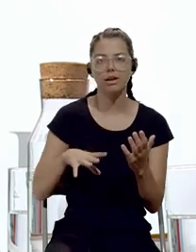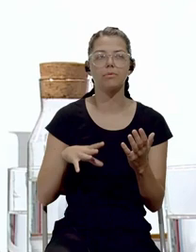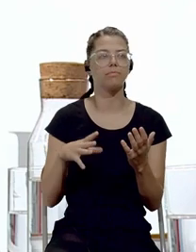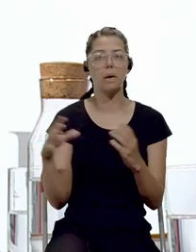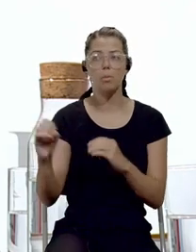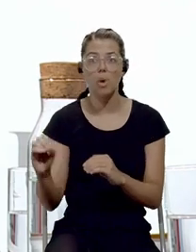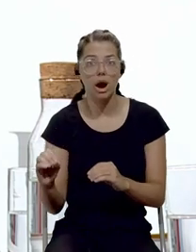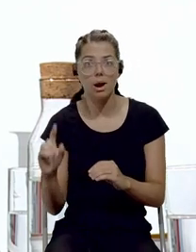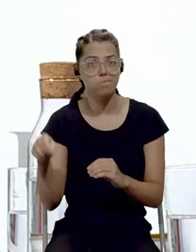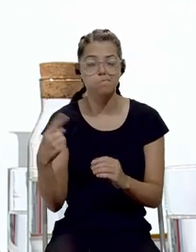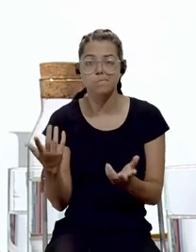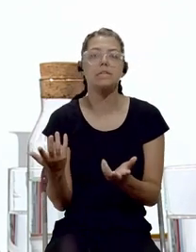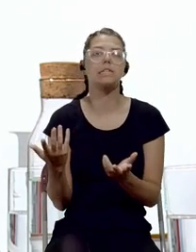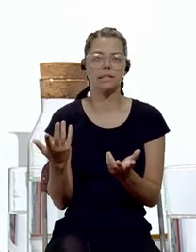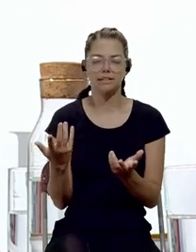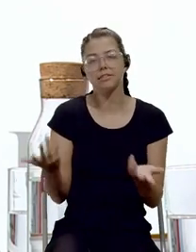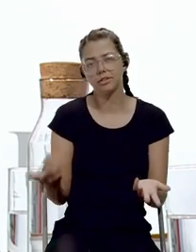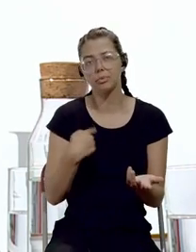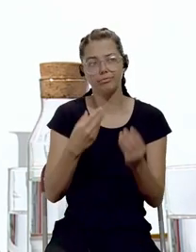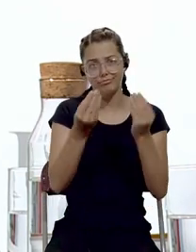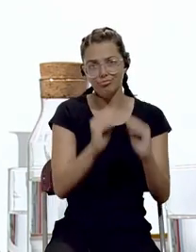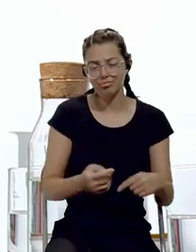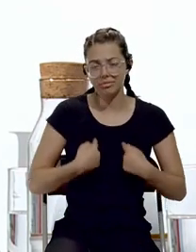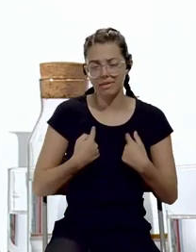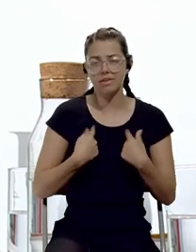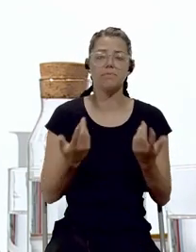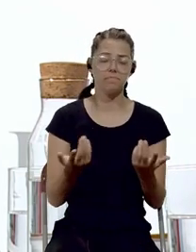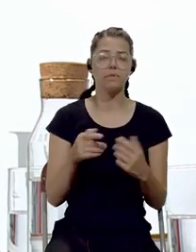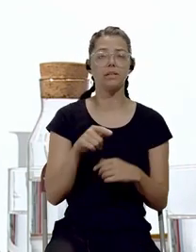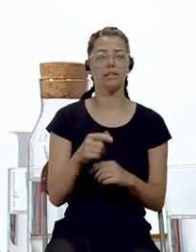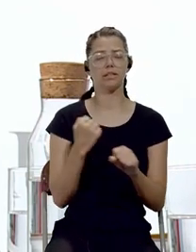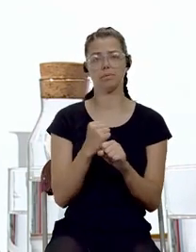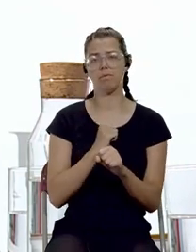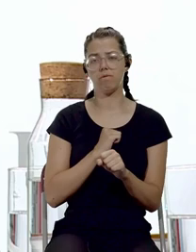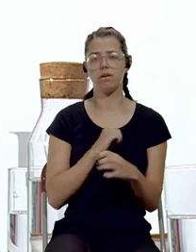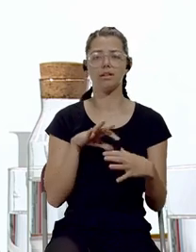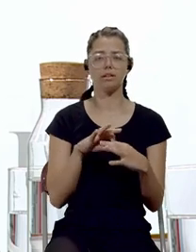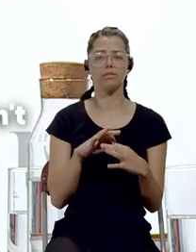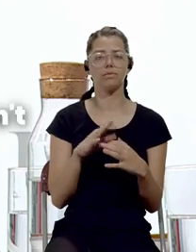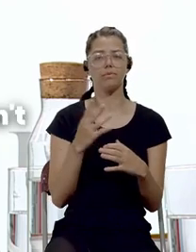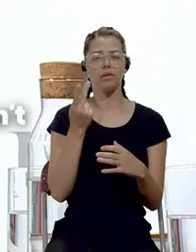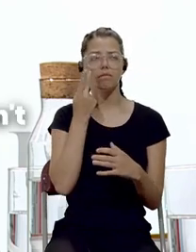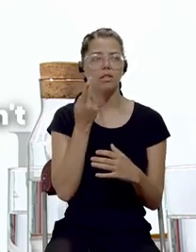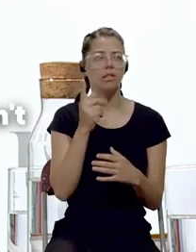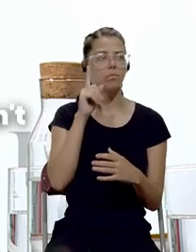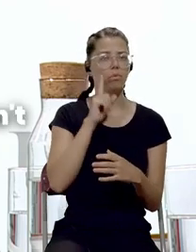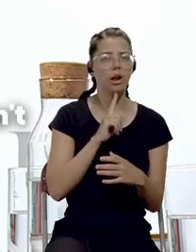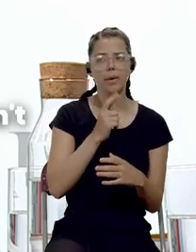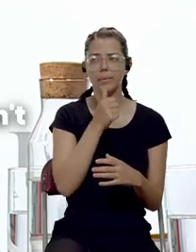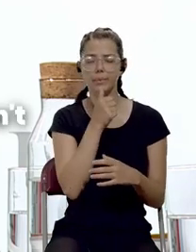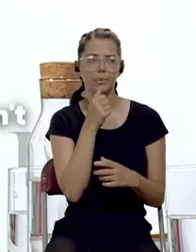O meu trabalho foi se tornando cada vez mais um trabalho sobre questões de vidas de mulheres,